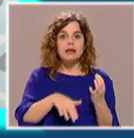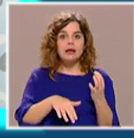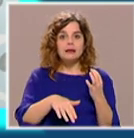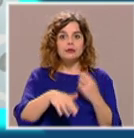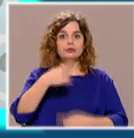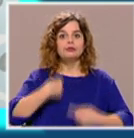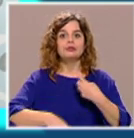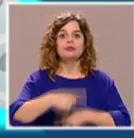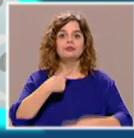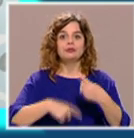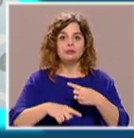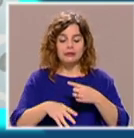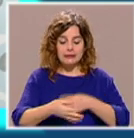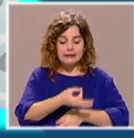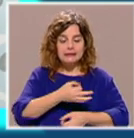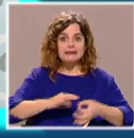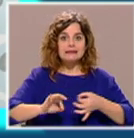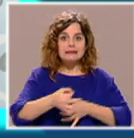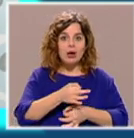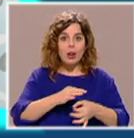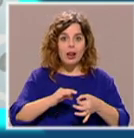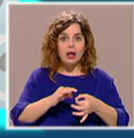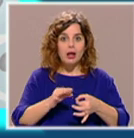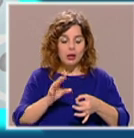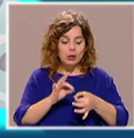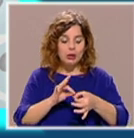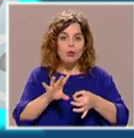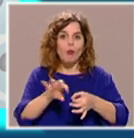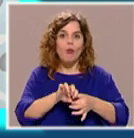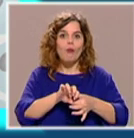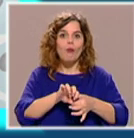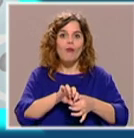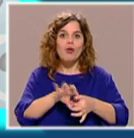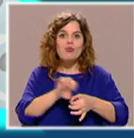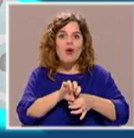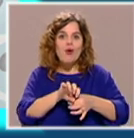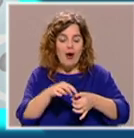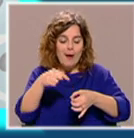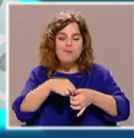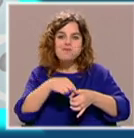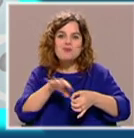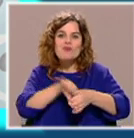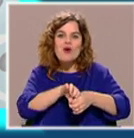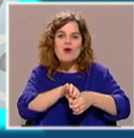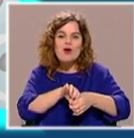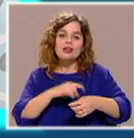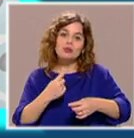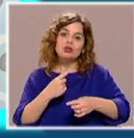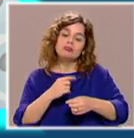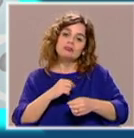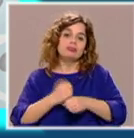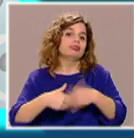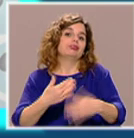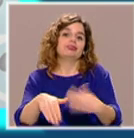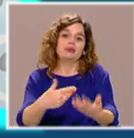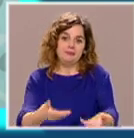os nutrientes chegam às células, são assimilados, ou seja, passam para o interior destas para poderem ser utilizados.